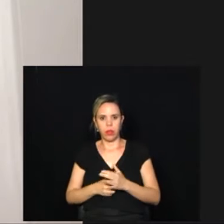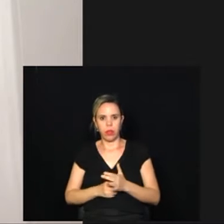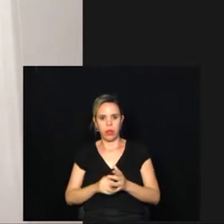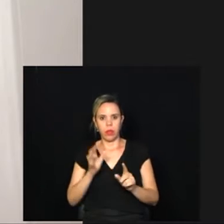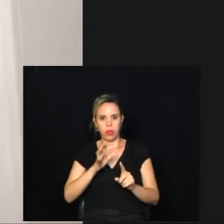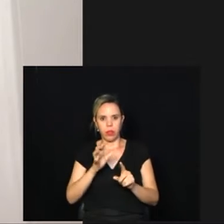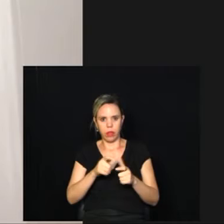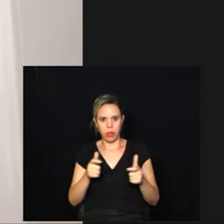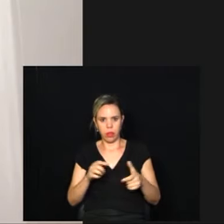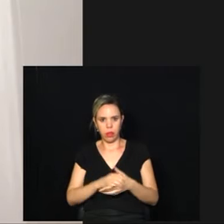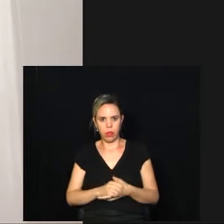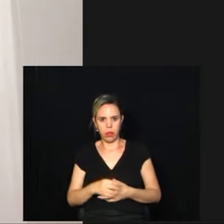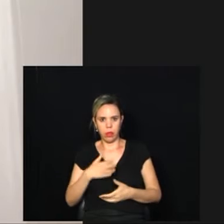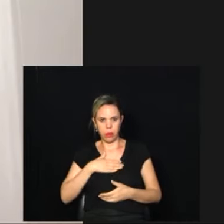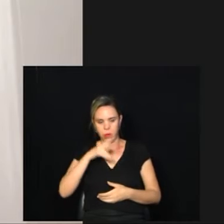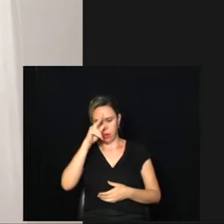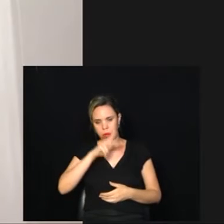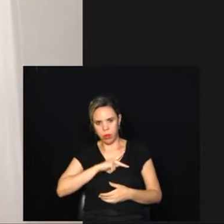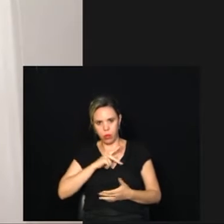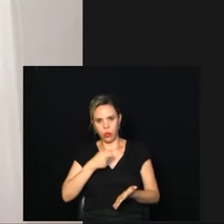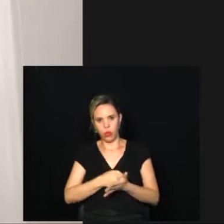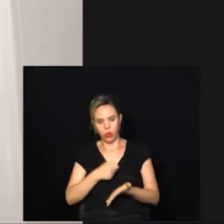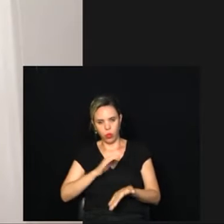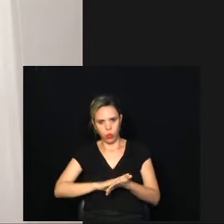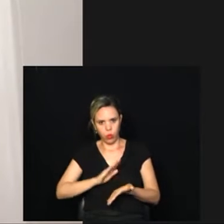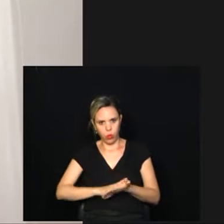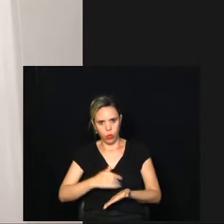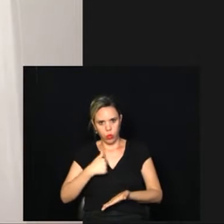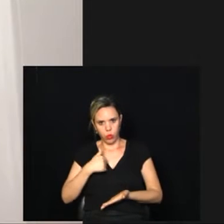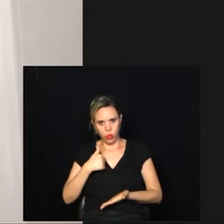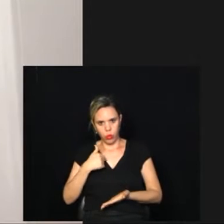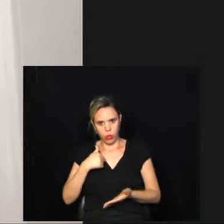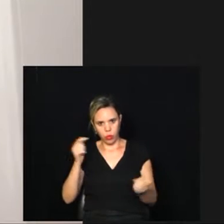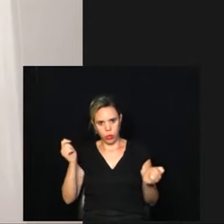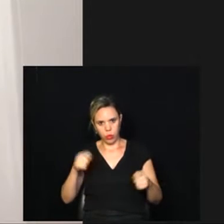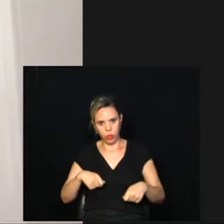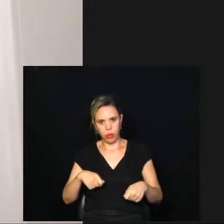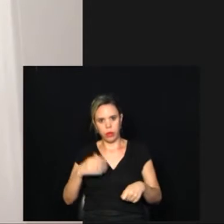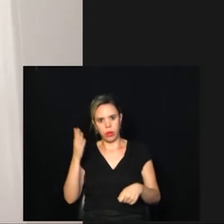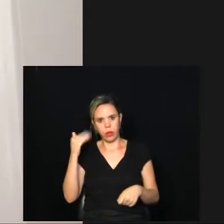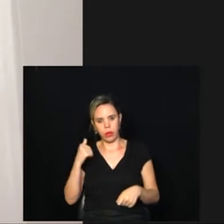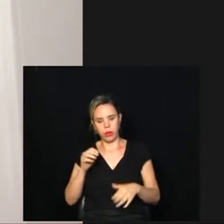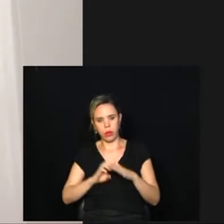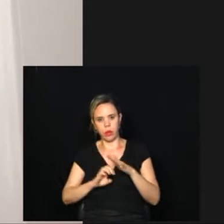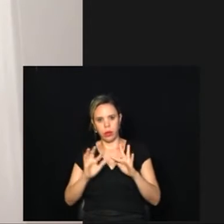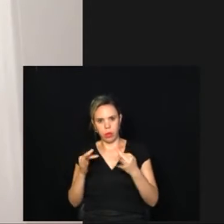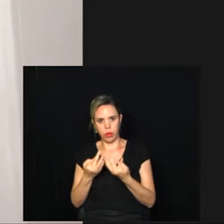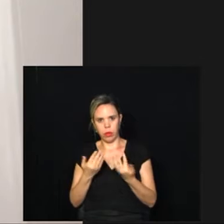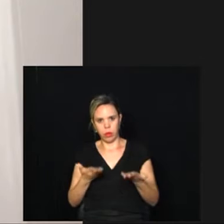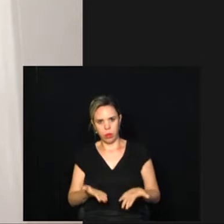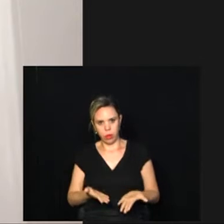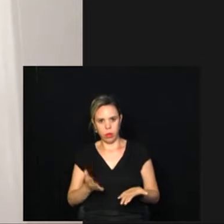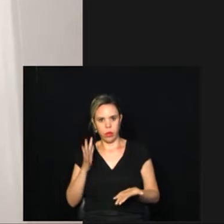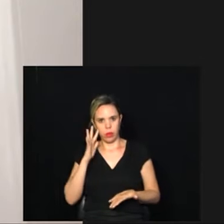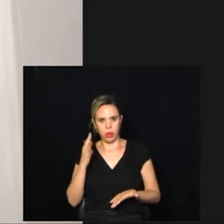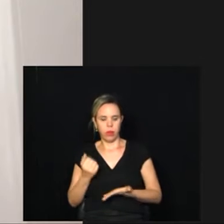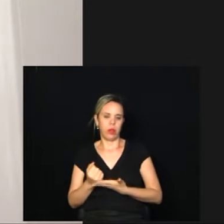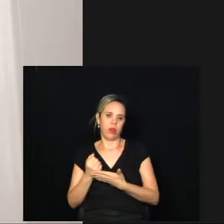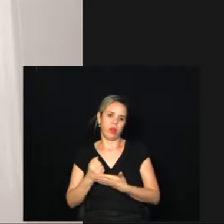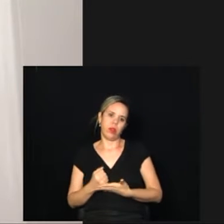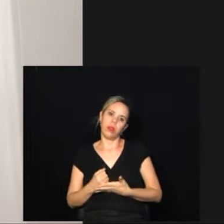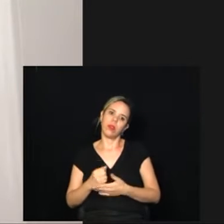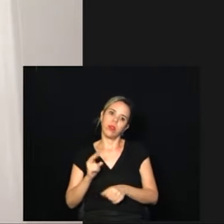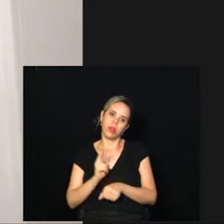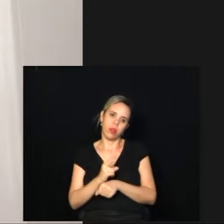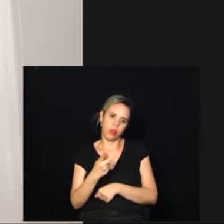muito grande minha, uma cobrança muito grande minha, Gabriel, de poder, sabe assim, a empresa familiar tem que dar resultado, é o sustento